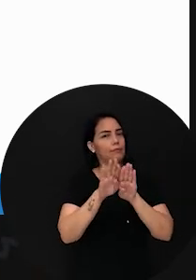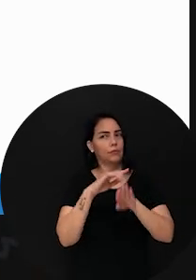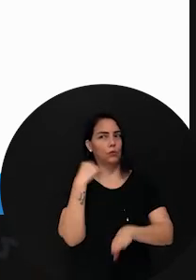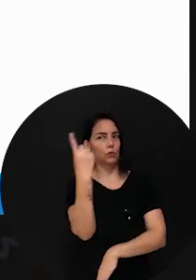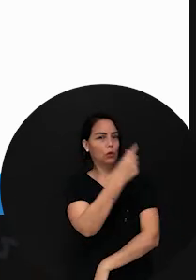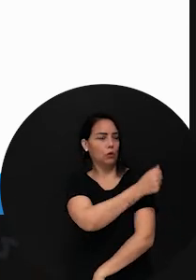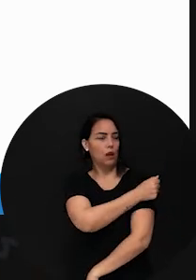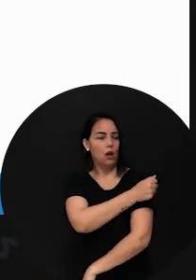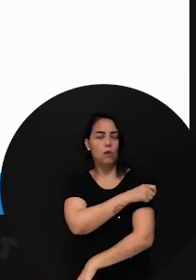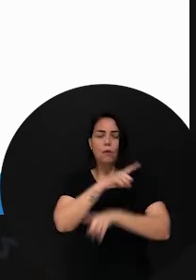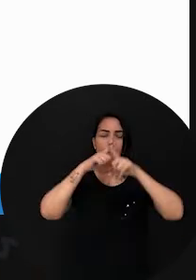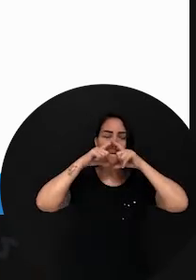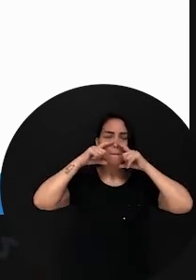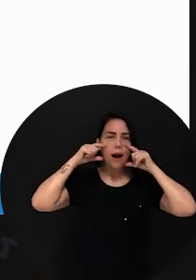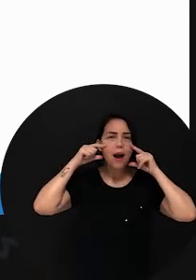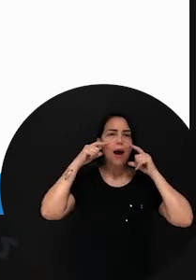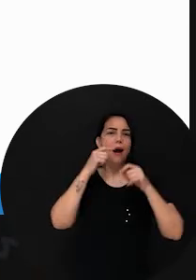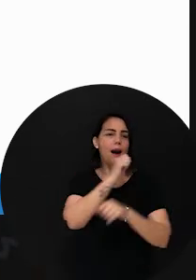temperatura aferida, né?